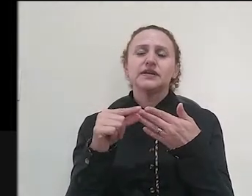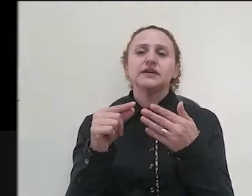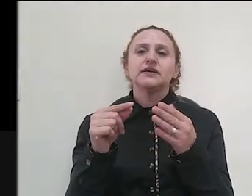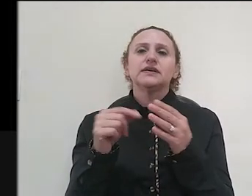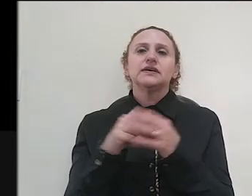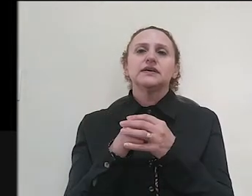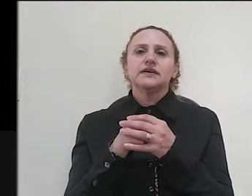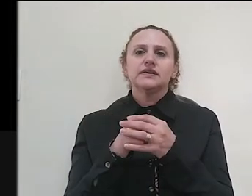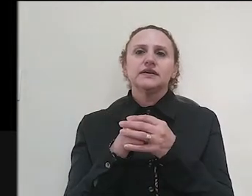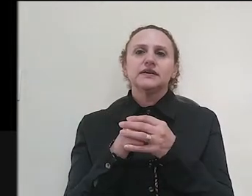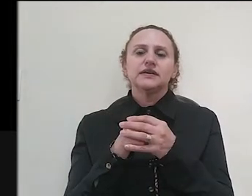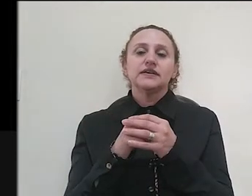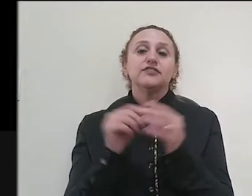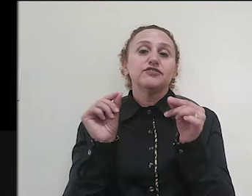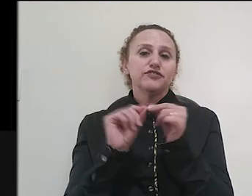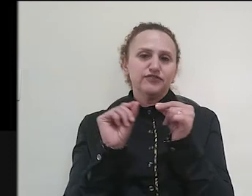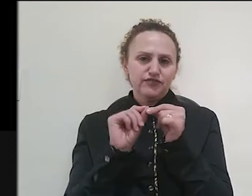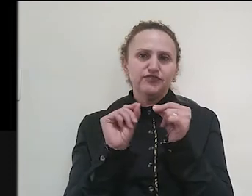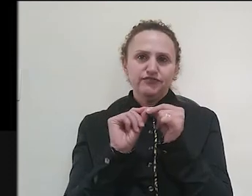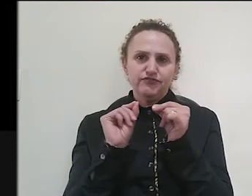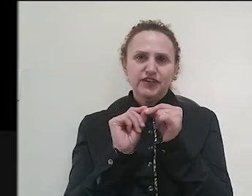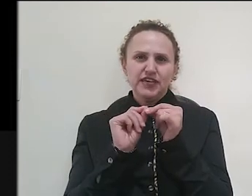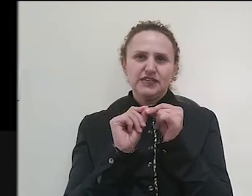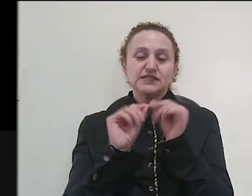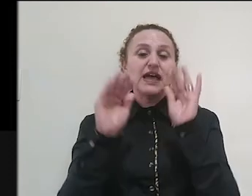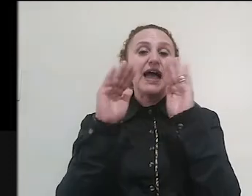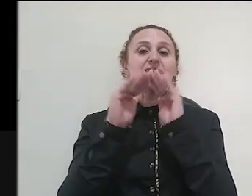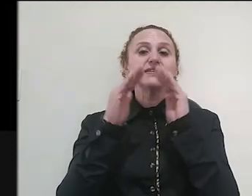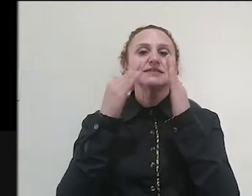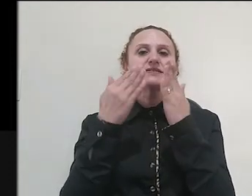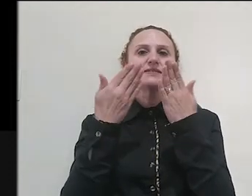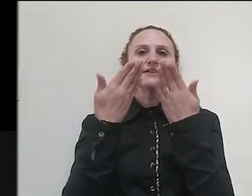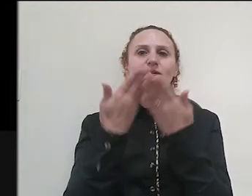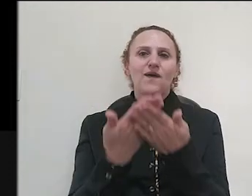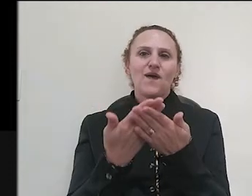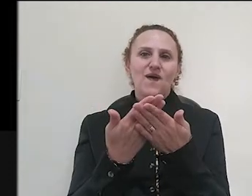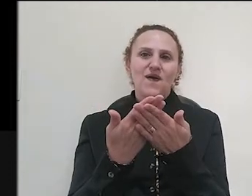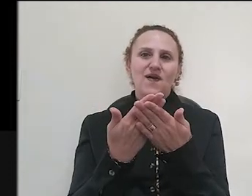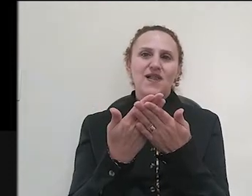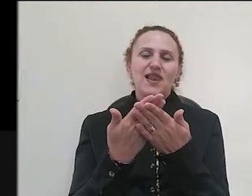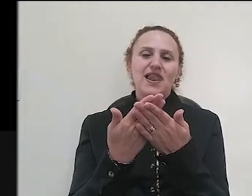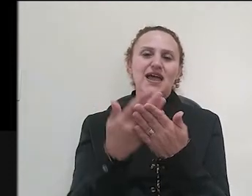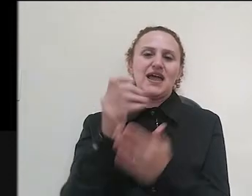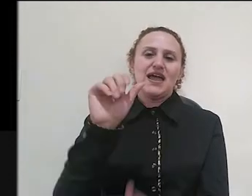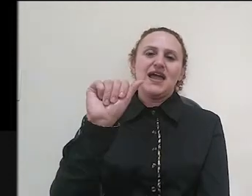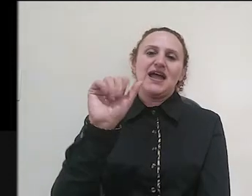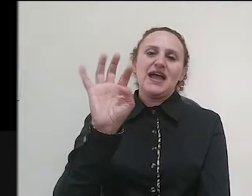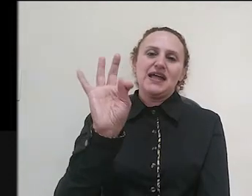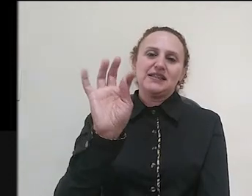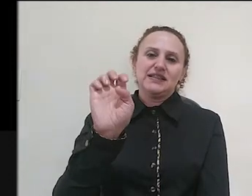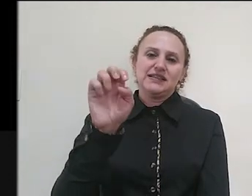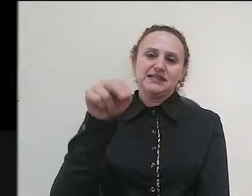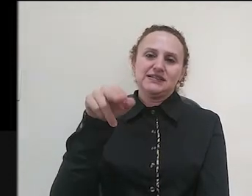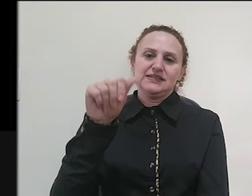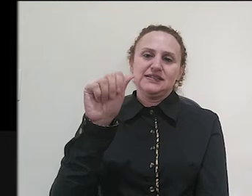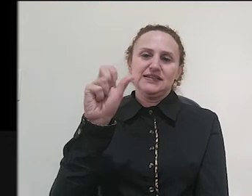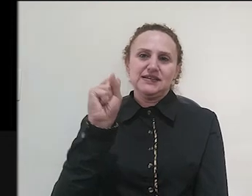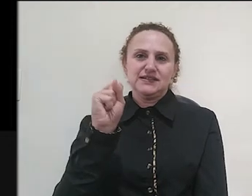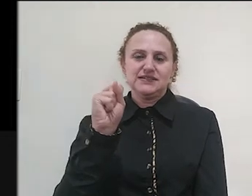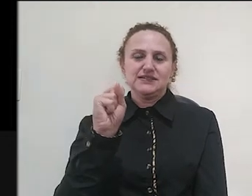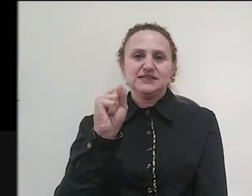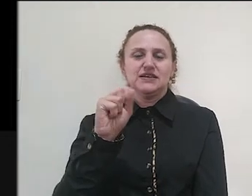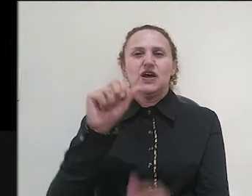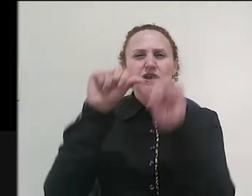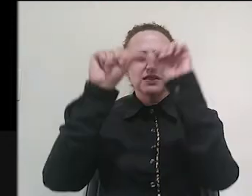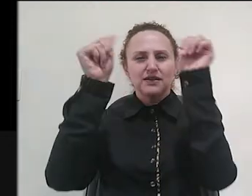Madonna. O Rafael também é conhecido a Escola de Atenas. Aqui a gente percebe bem essa influência greco-latina, né? Bem no centro dessa